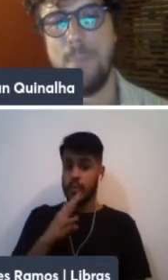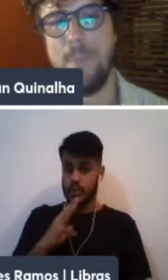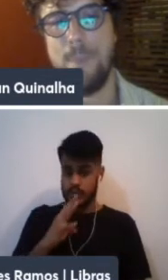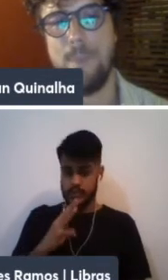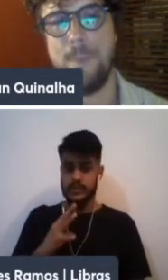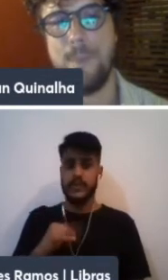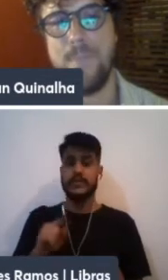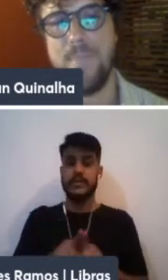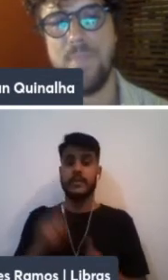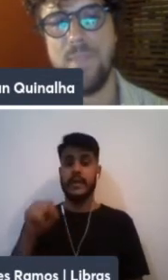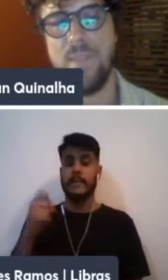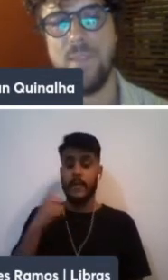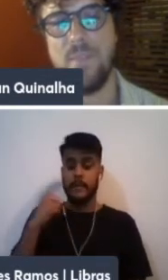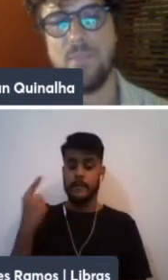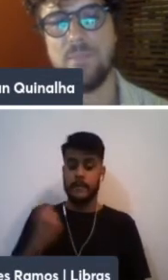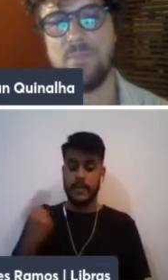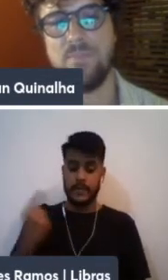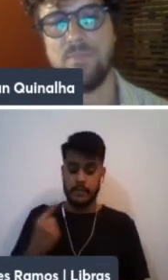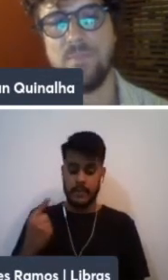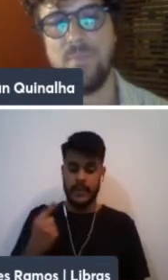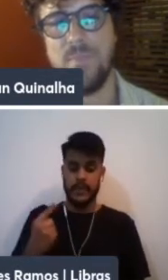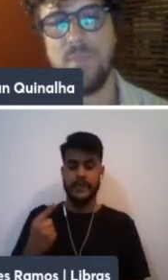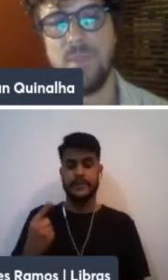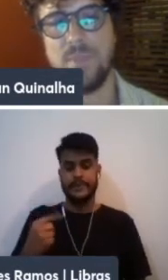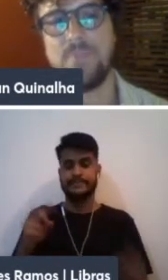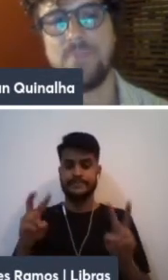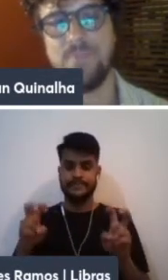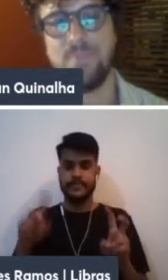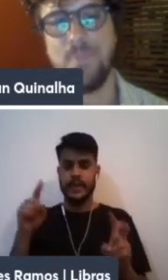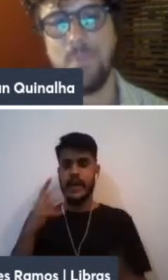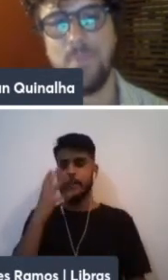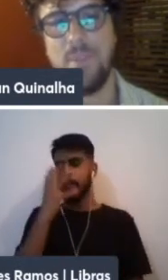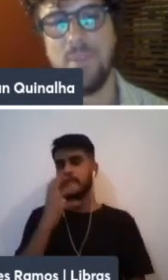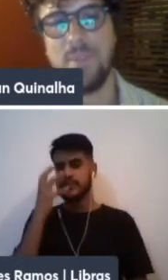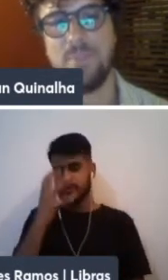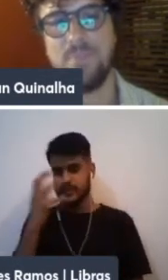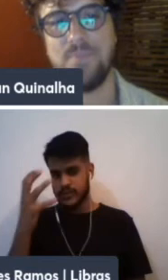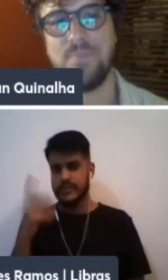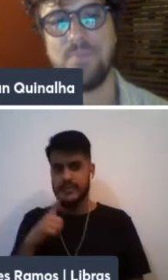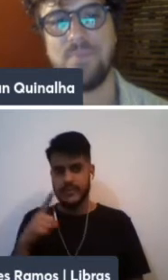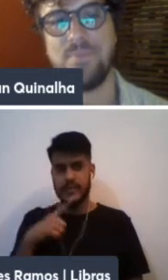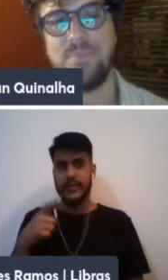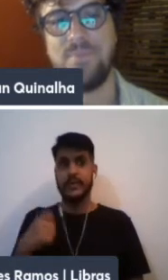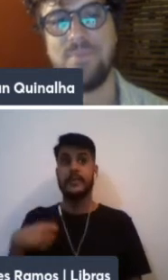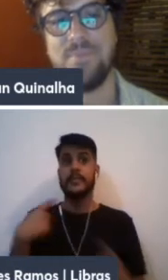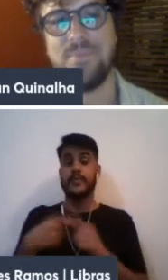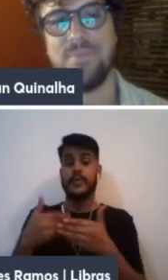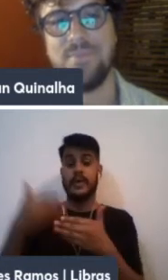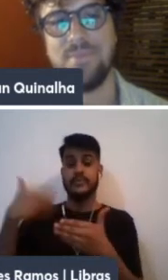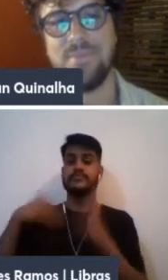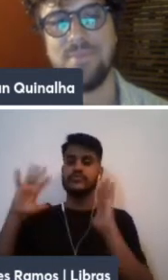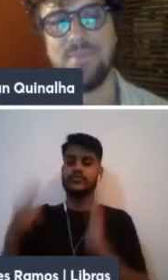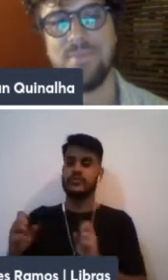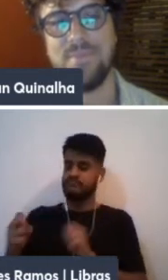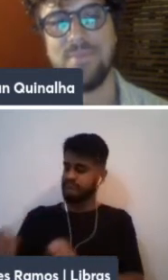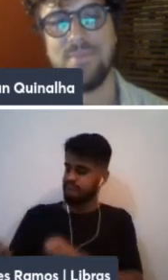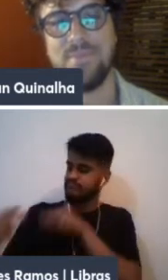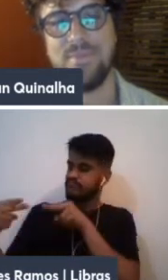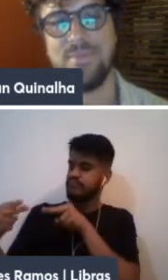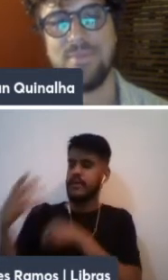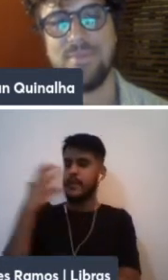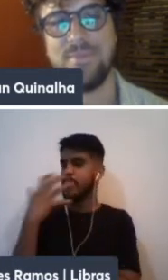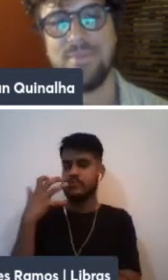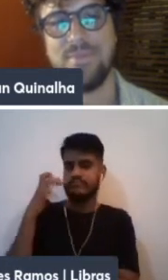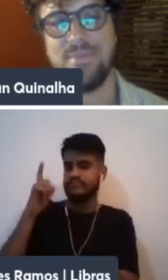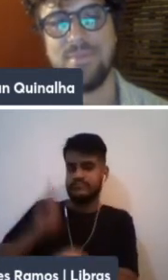meu primeiro, digamos assim, romance, né? Porque nós nos apaixonamos logo, por amor à primeira vista, eu